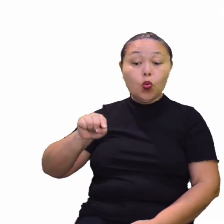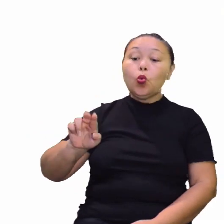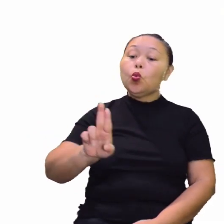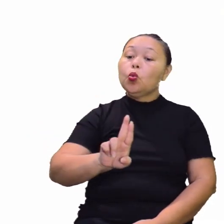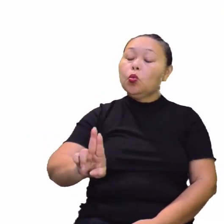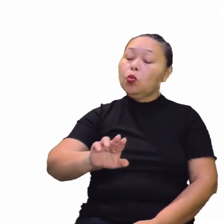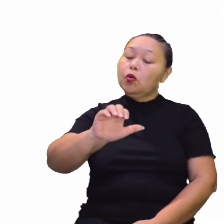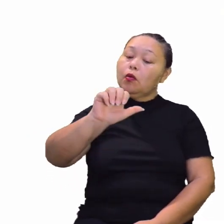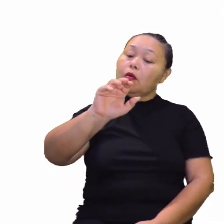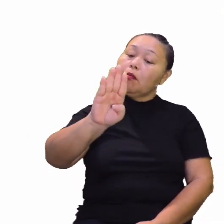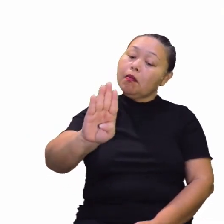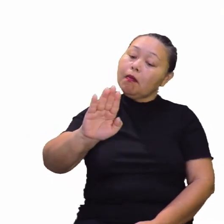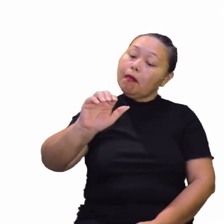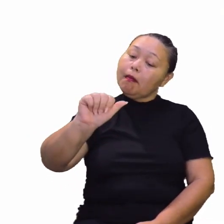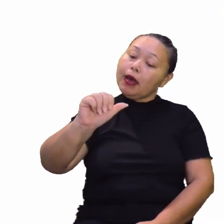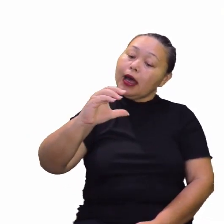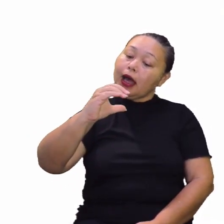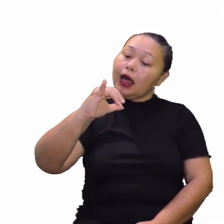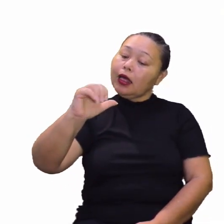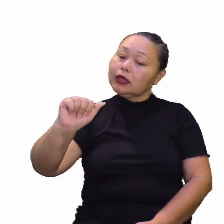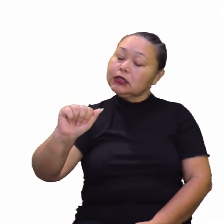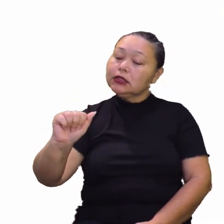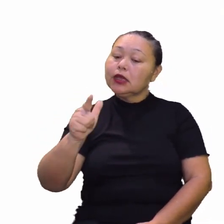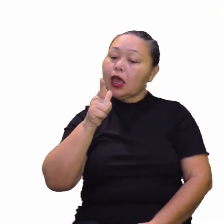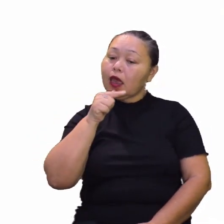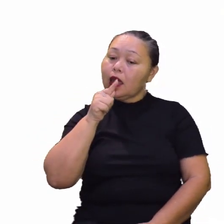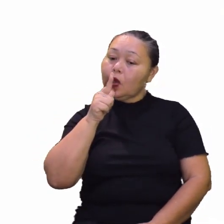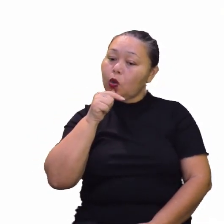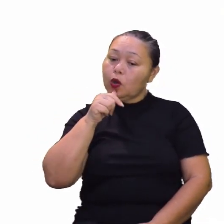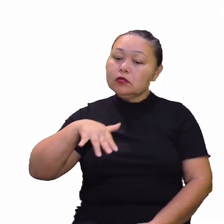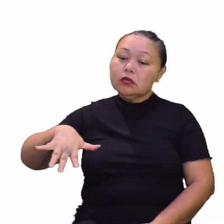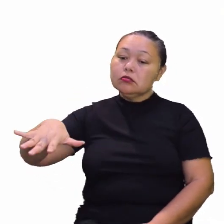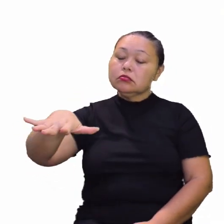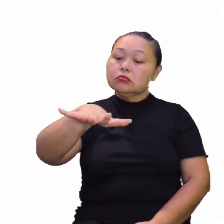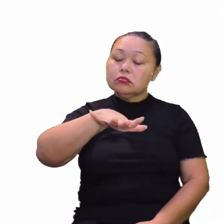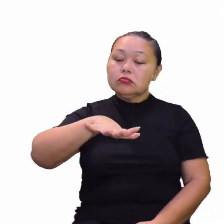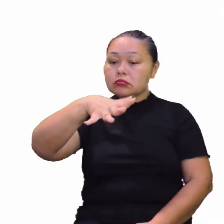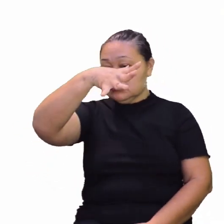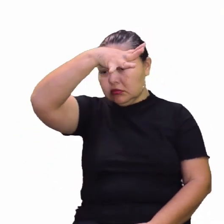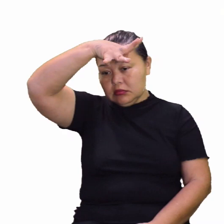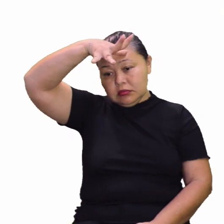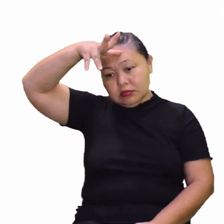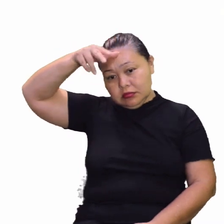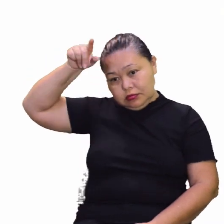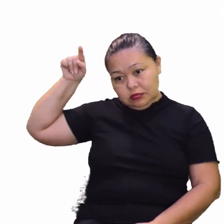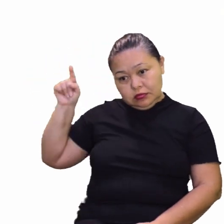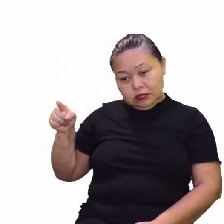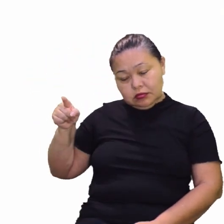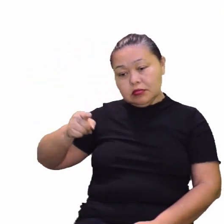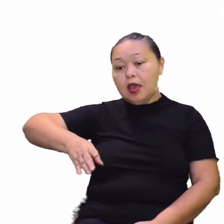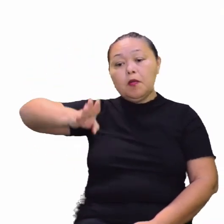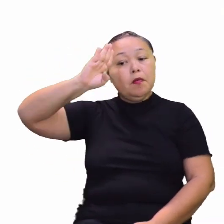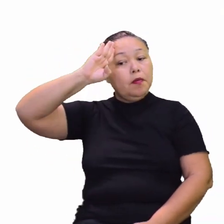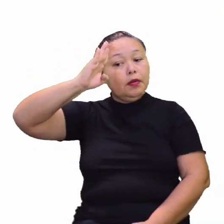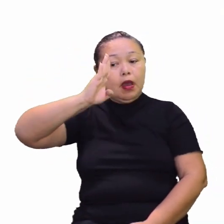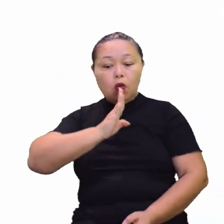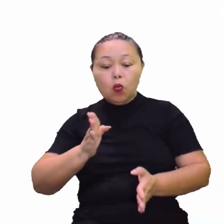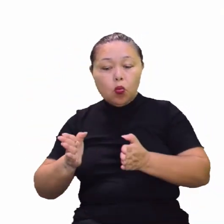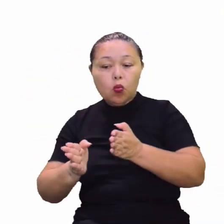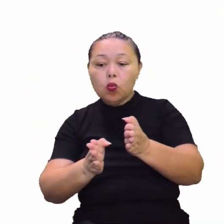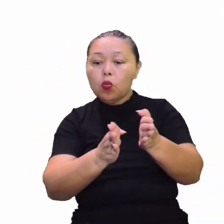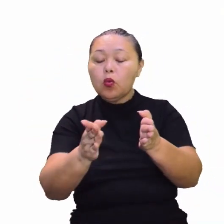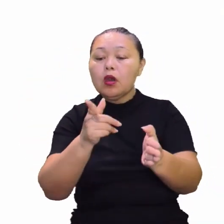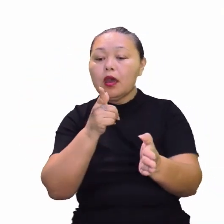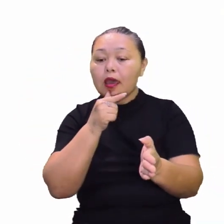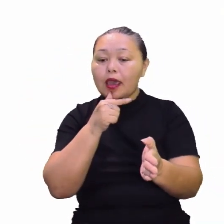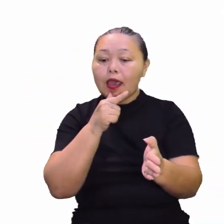bacia hidrográfica, que o Rondônia faz parte, que é a bacia hidrográfica amazônica, o principal rio,